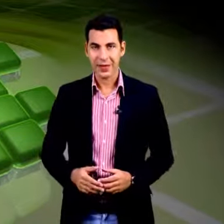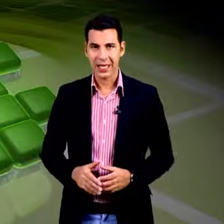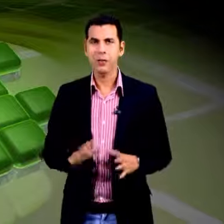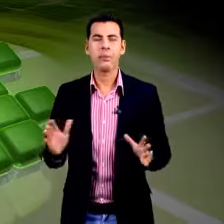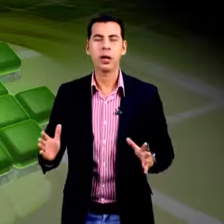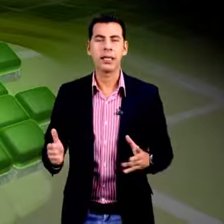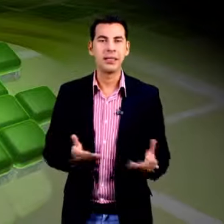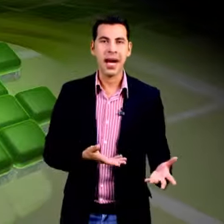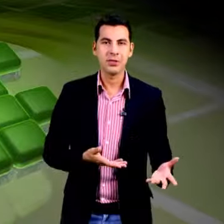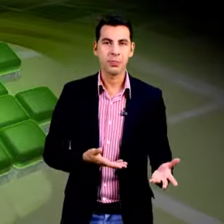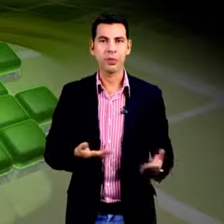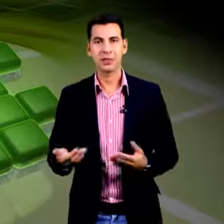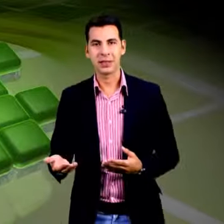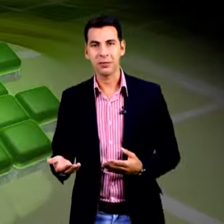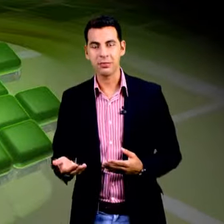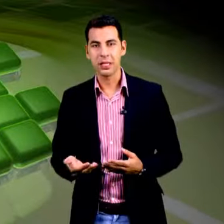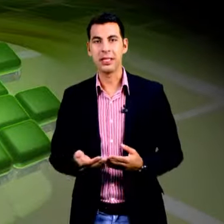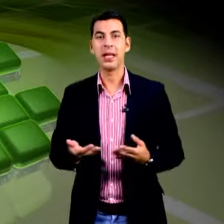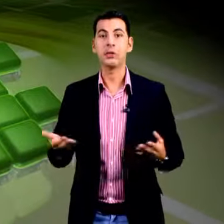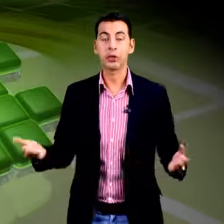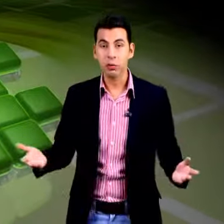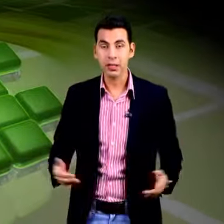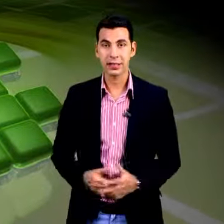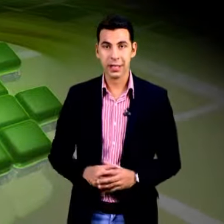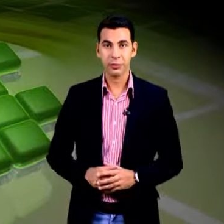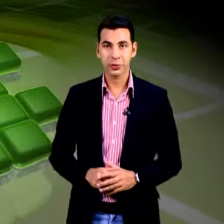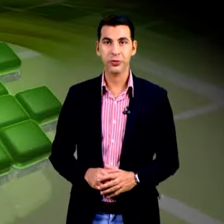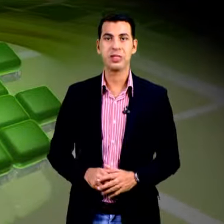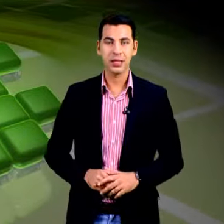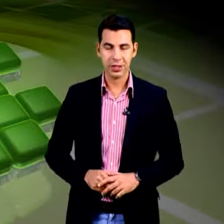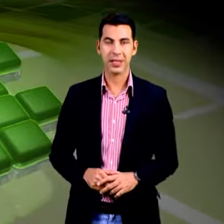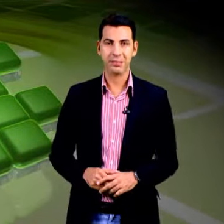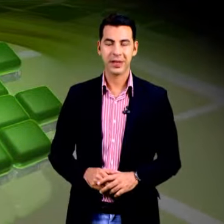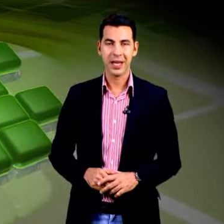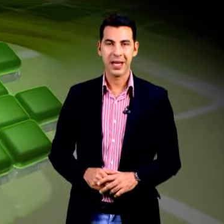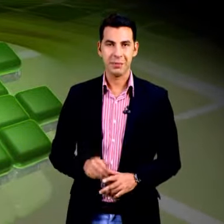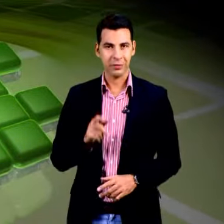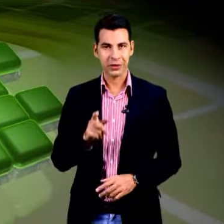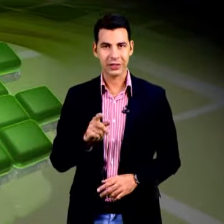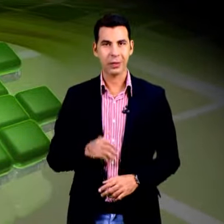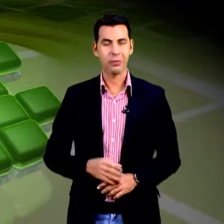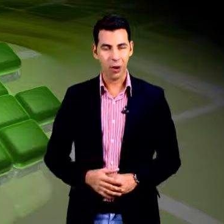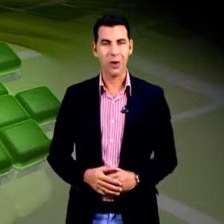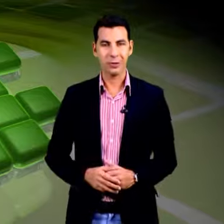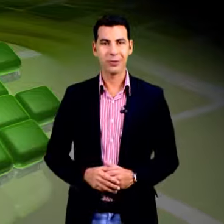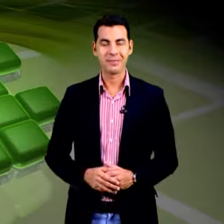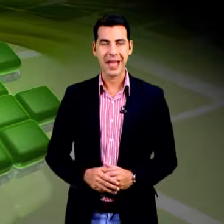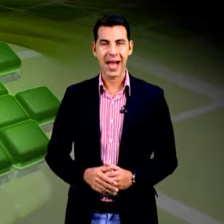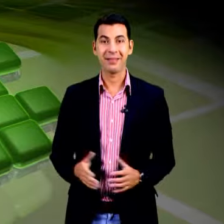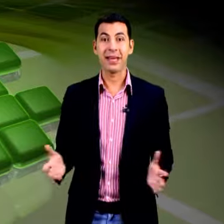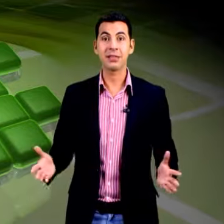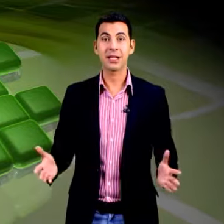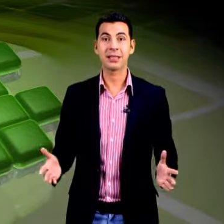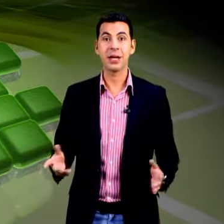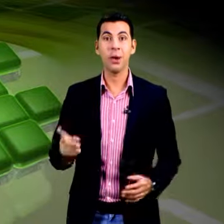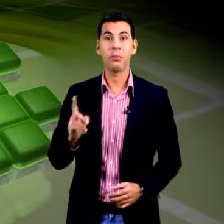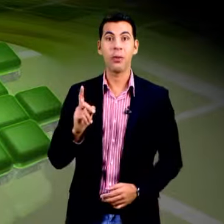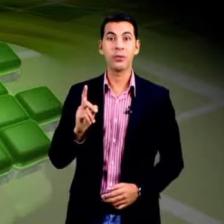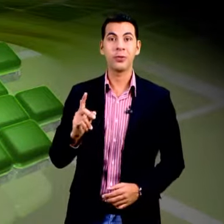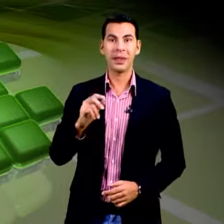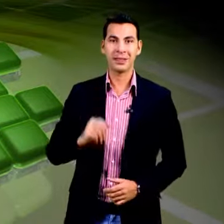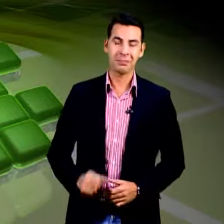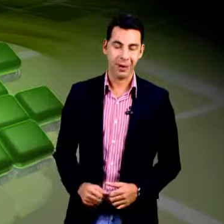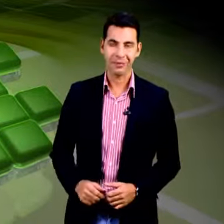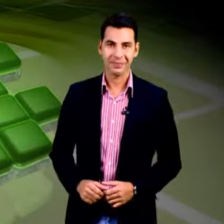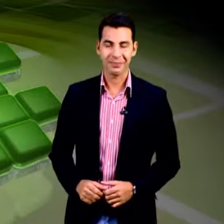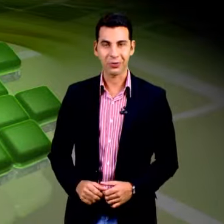acompanhou, não importa a idade, profissão e nem os contratempos do dia a dia. Para você ser um bom aluno, a dedicação é o